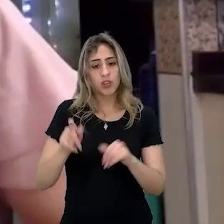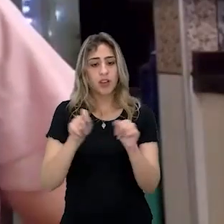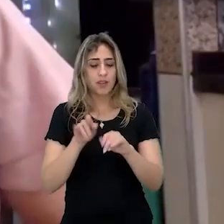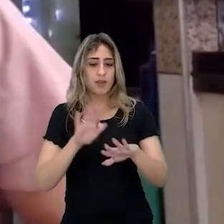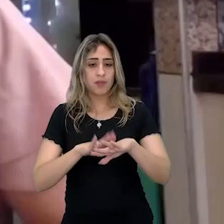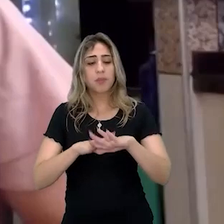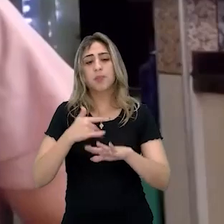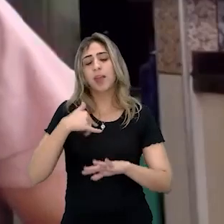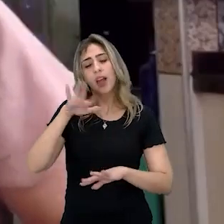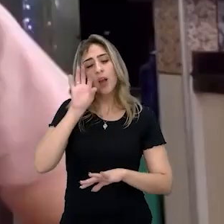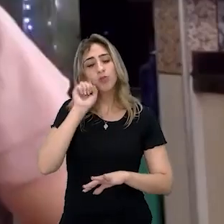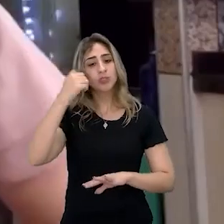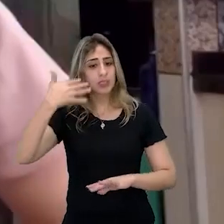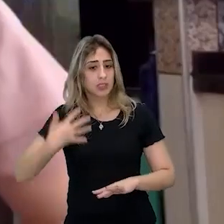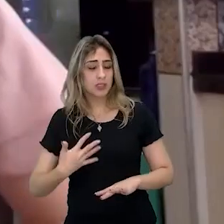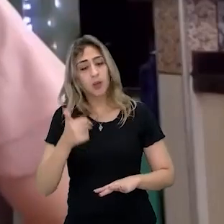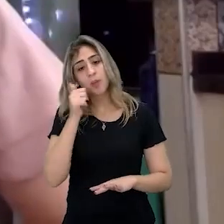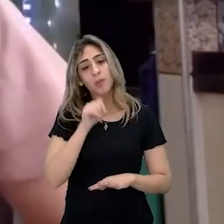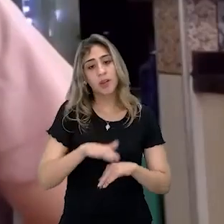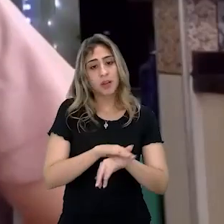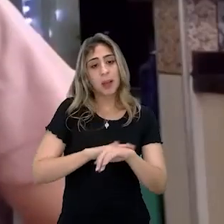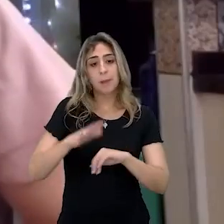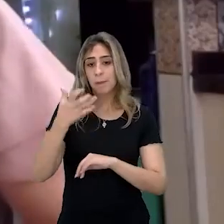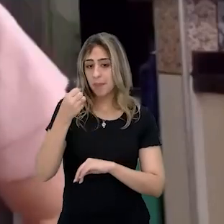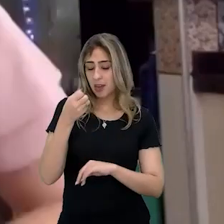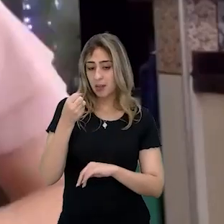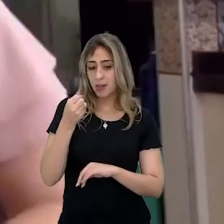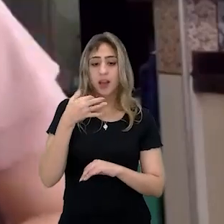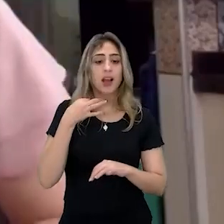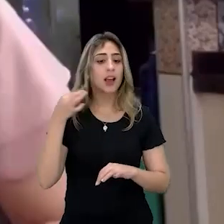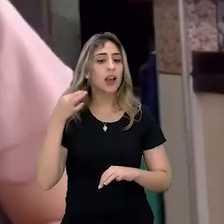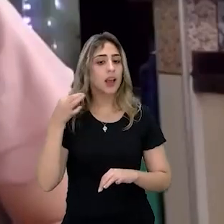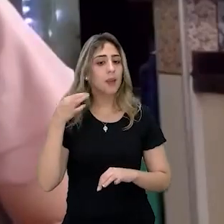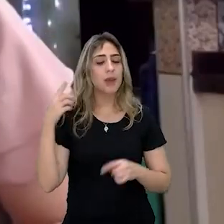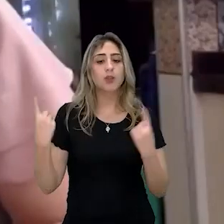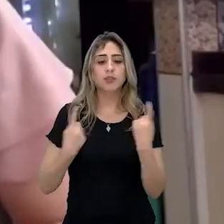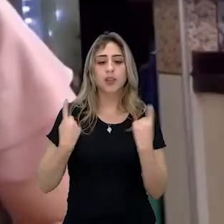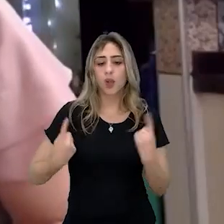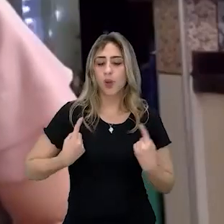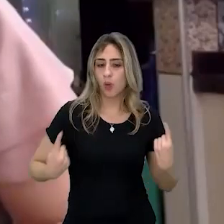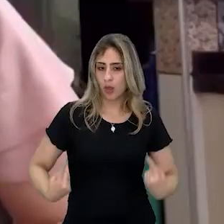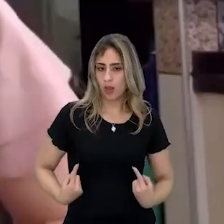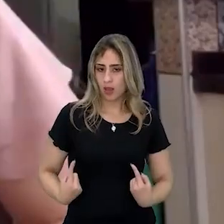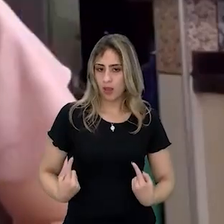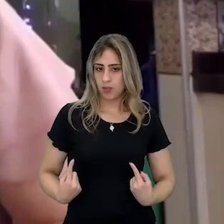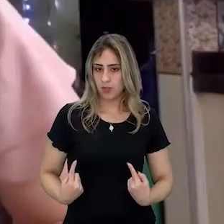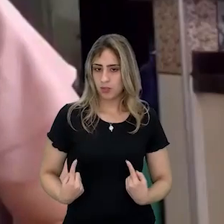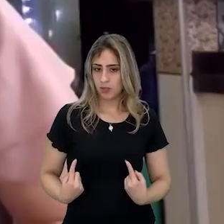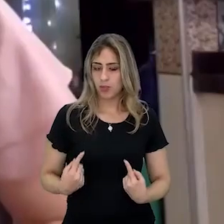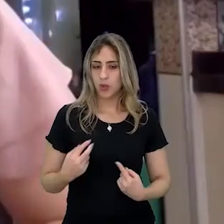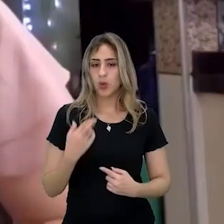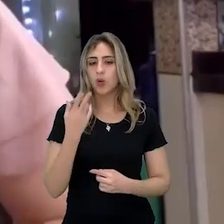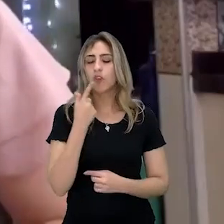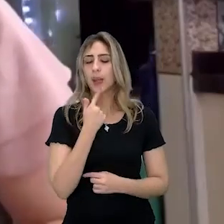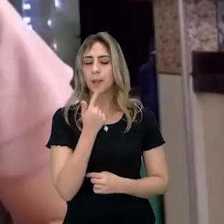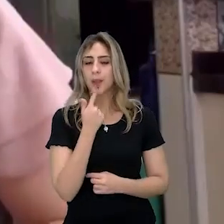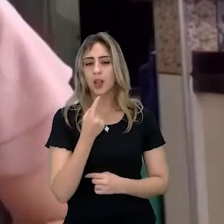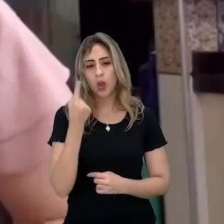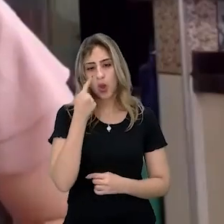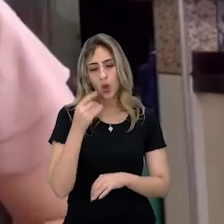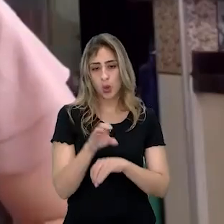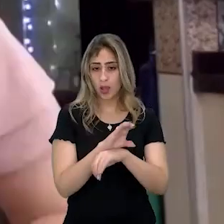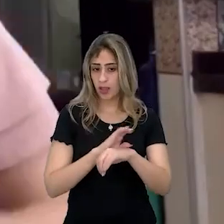fazendo a minha autodescrição. Eu sou uma mulher branca, de cabelos enrolados, ruivos, olhos